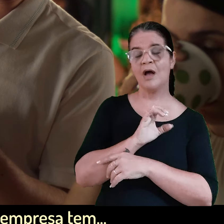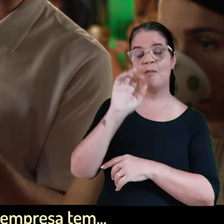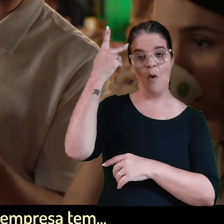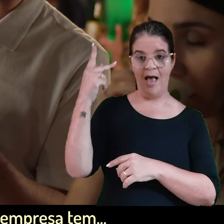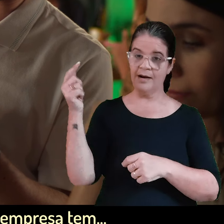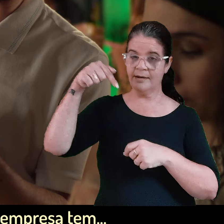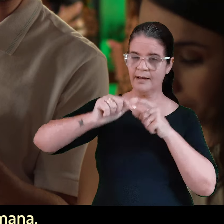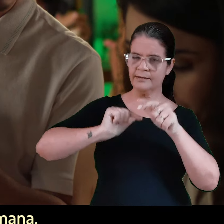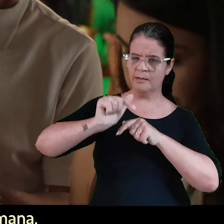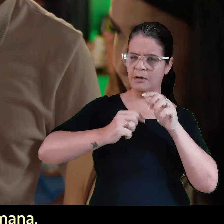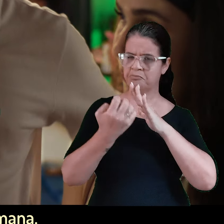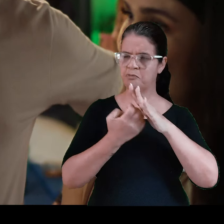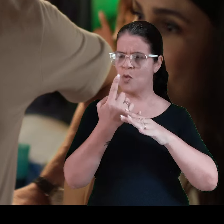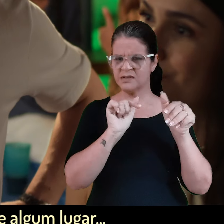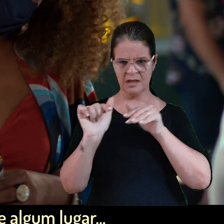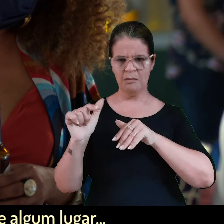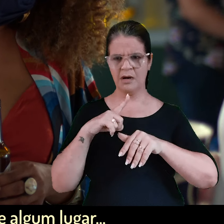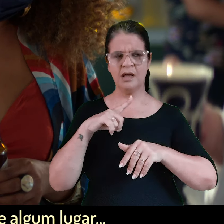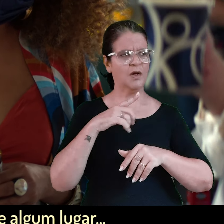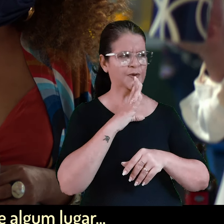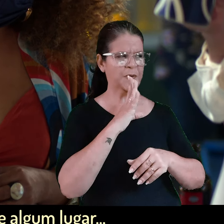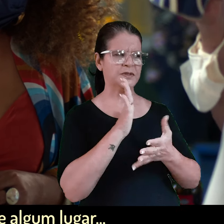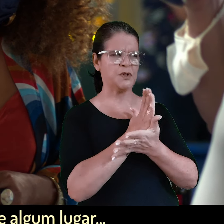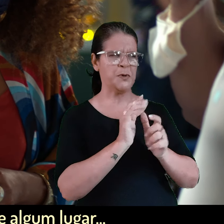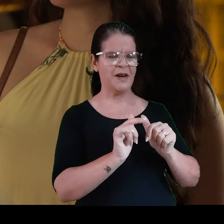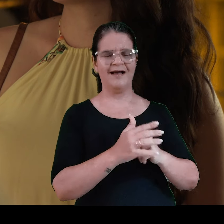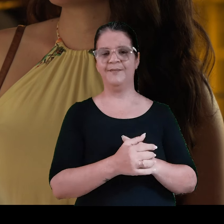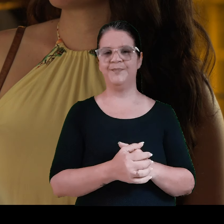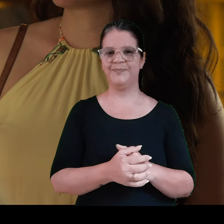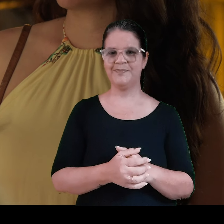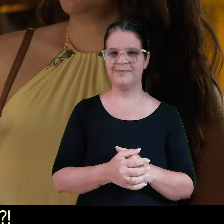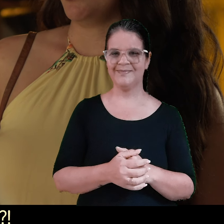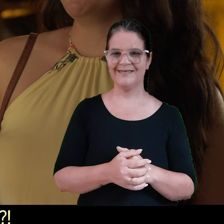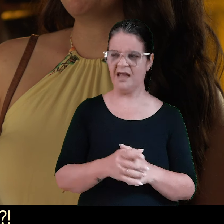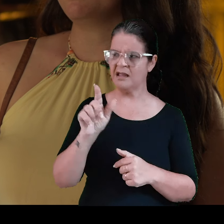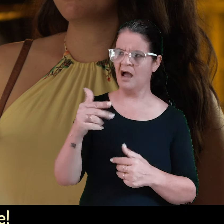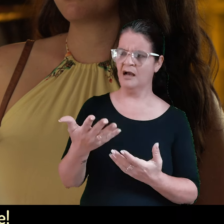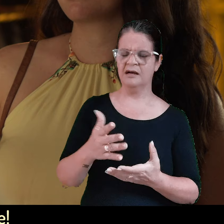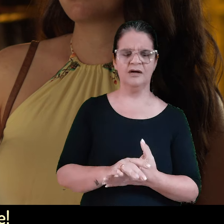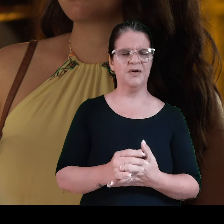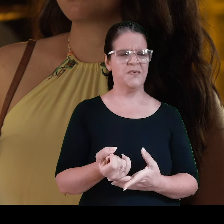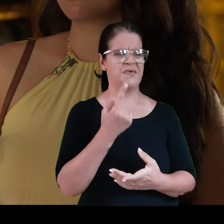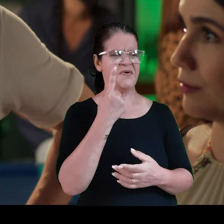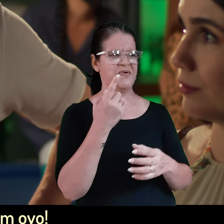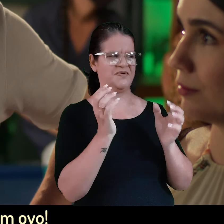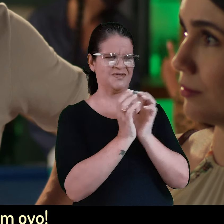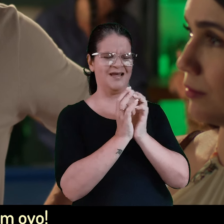Helena tá aqui na empresa tem uma semana. Eu te conheço de algum lugar. E é. Oxi.